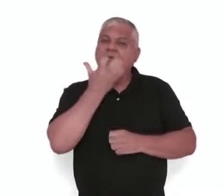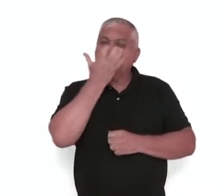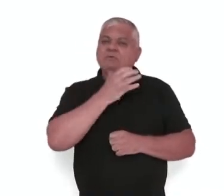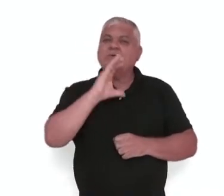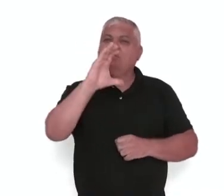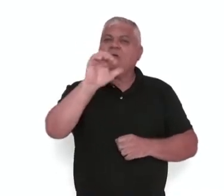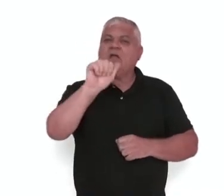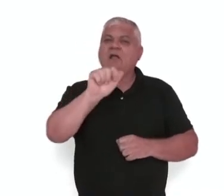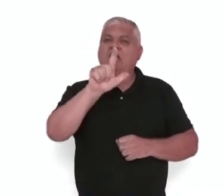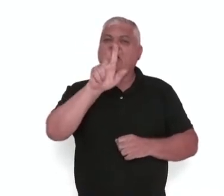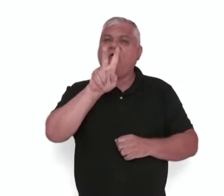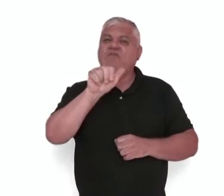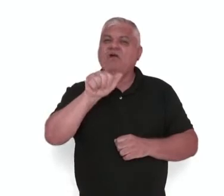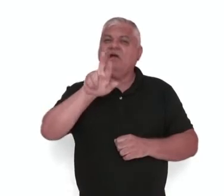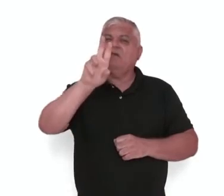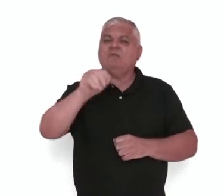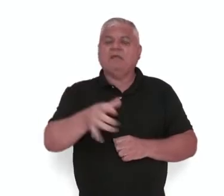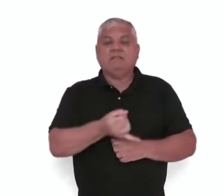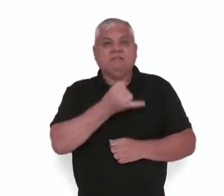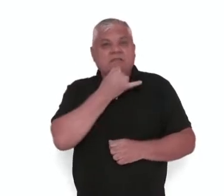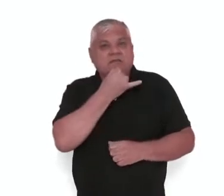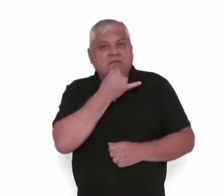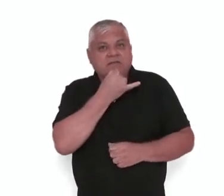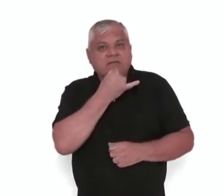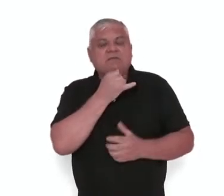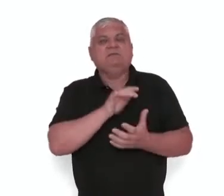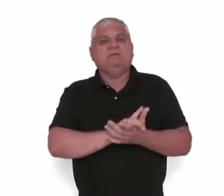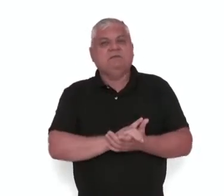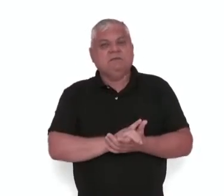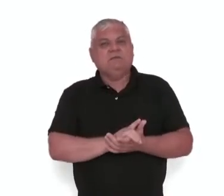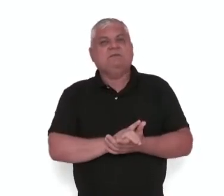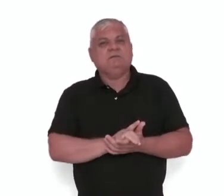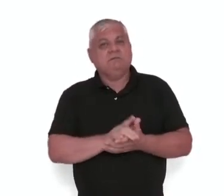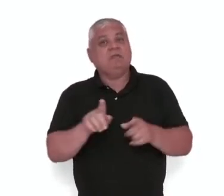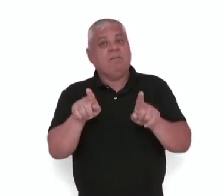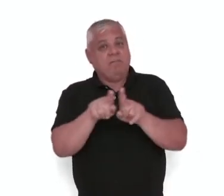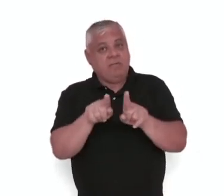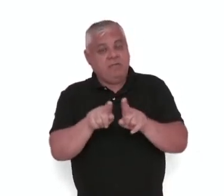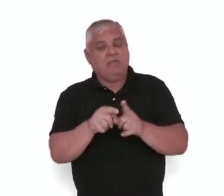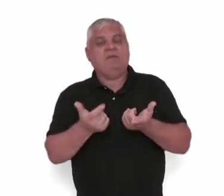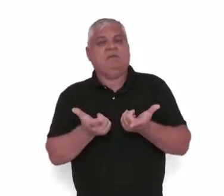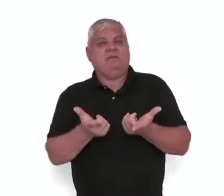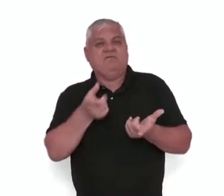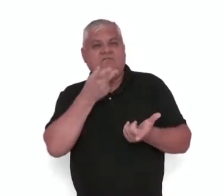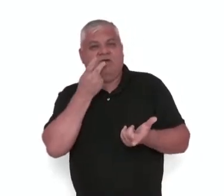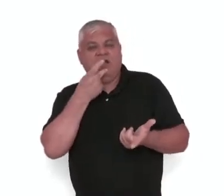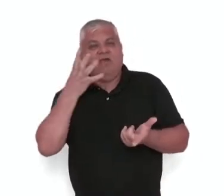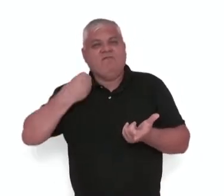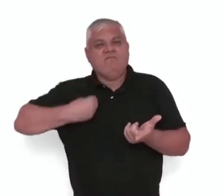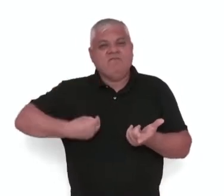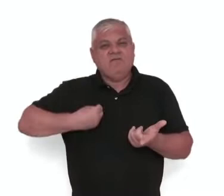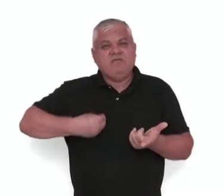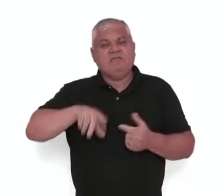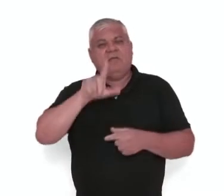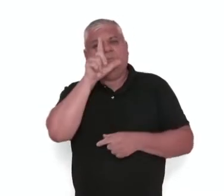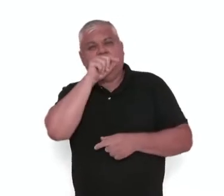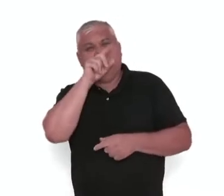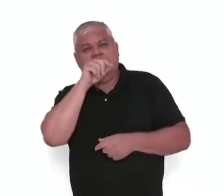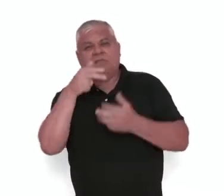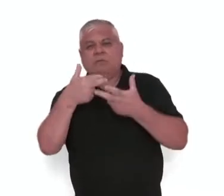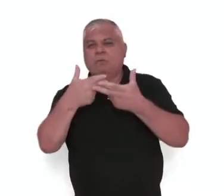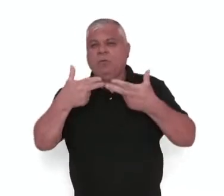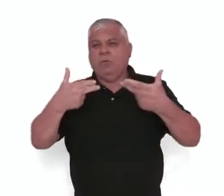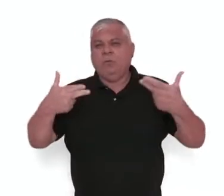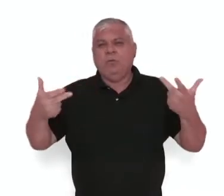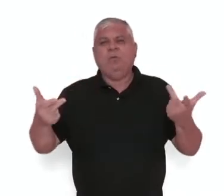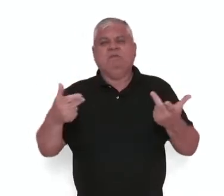nossa literatura. Eras na vida, né? Pássaro, varou-te a flecha do destino, eras a